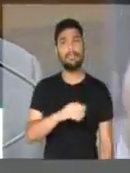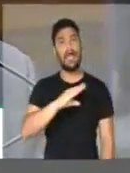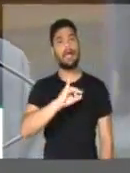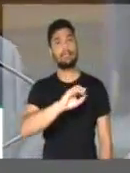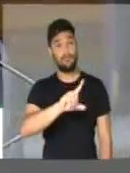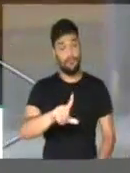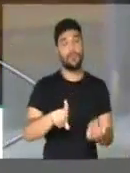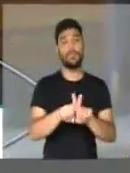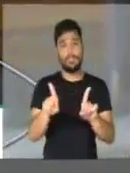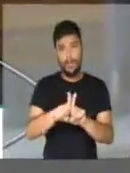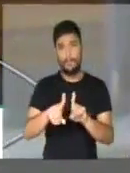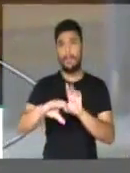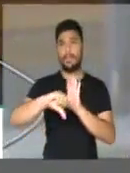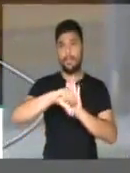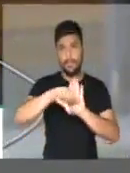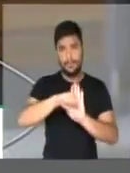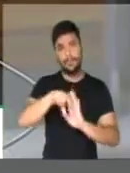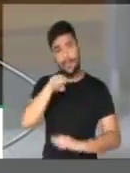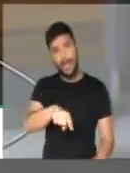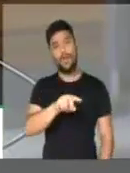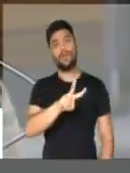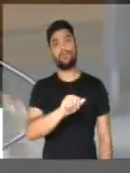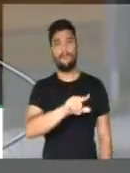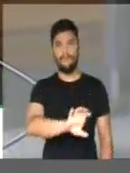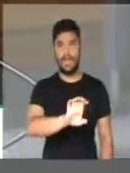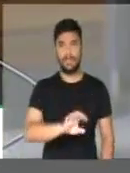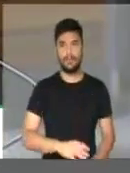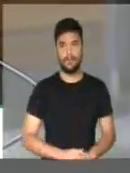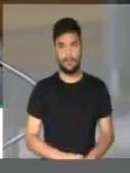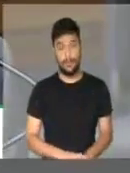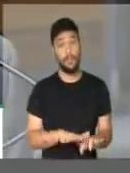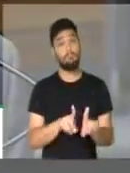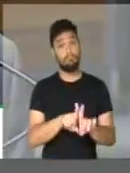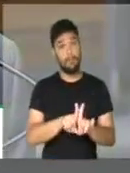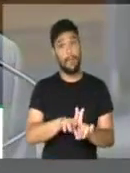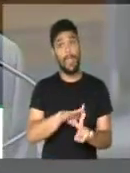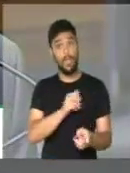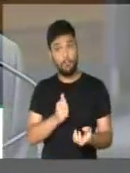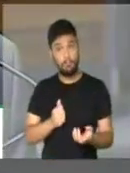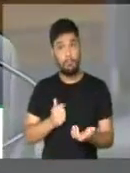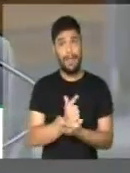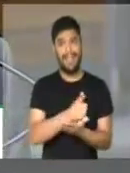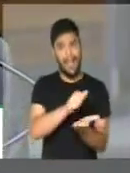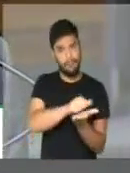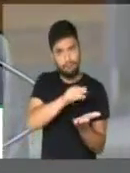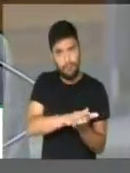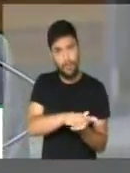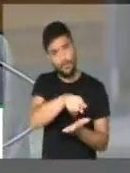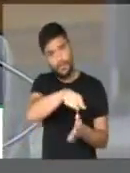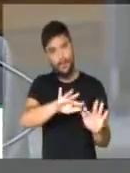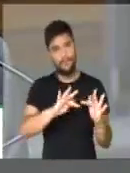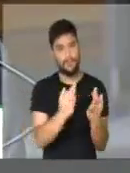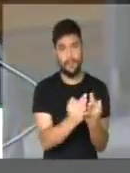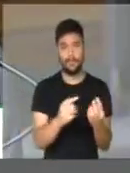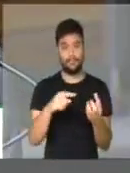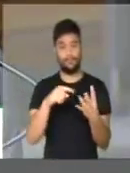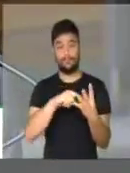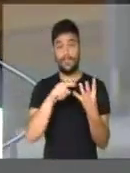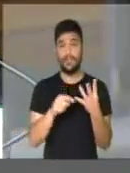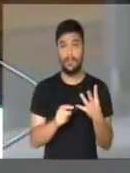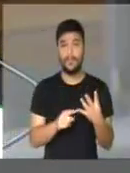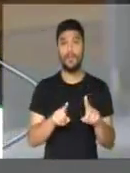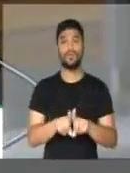e criminal da vale do rio doce a terceira delas a indenização às famílias ea